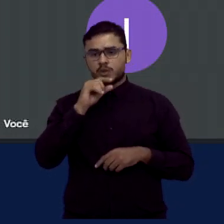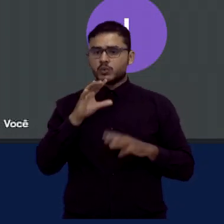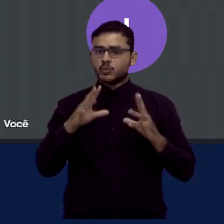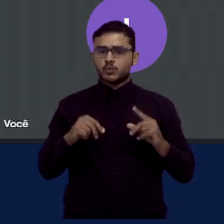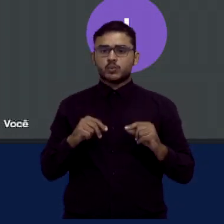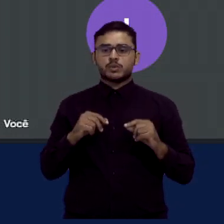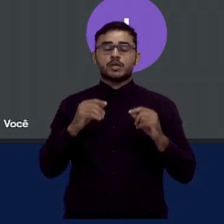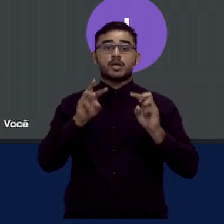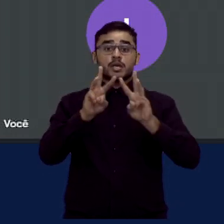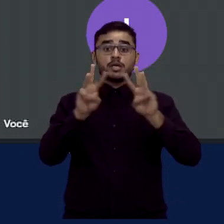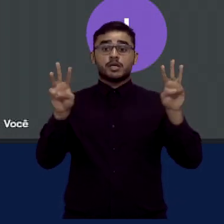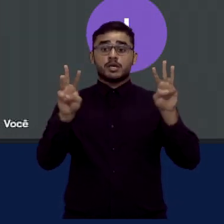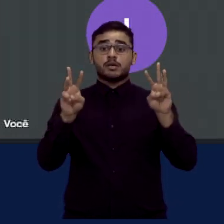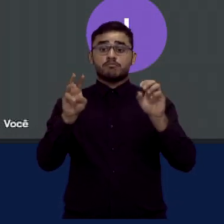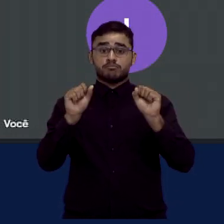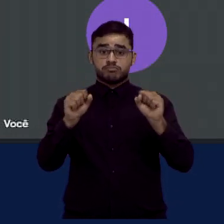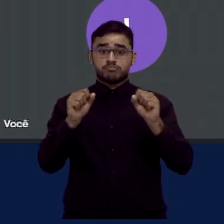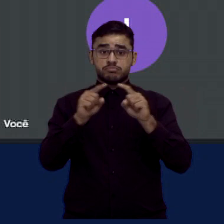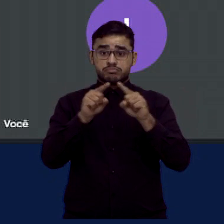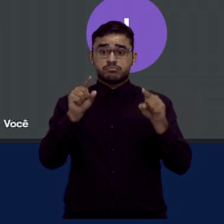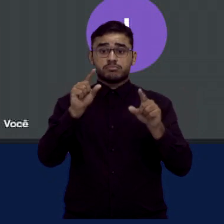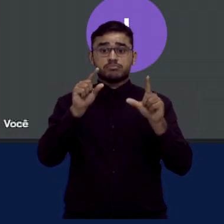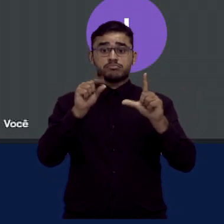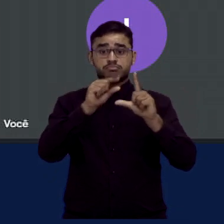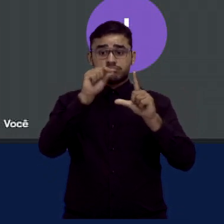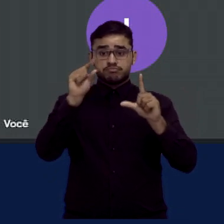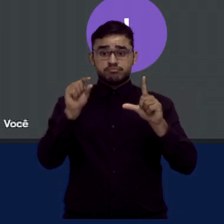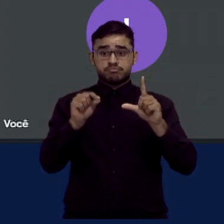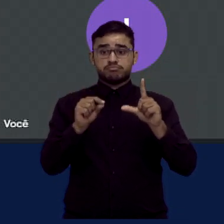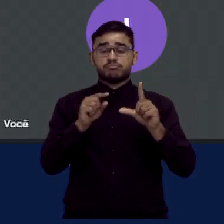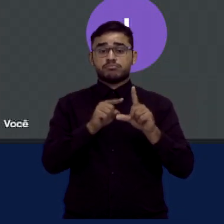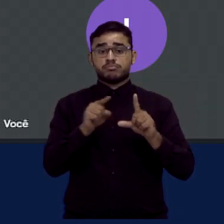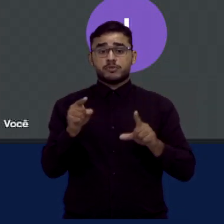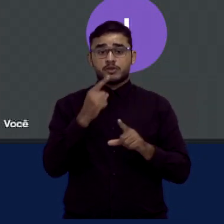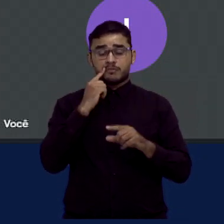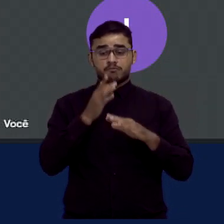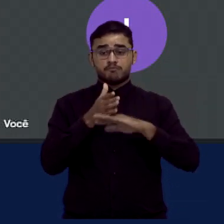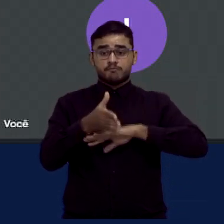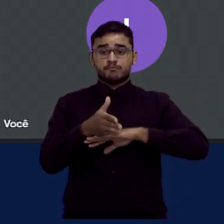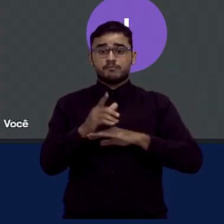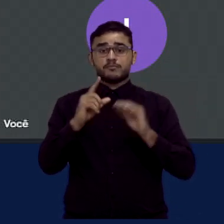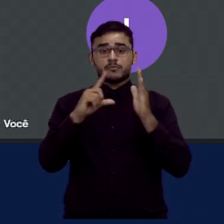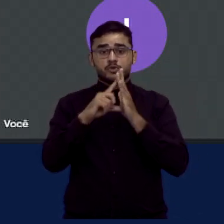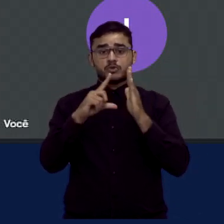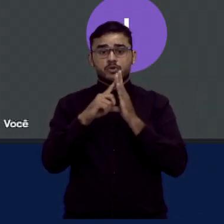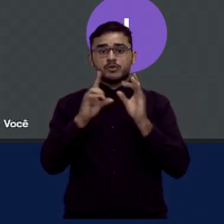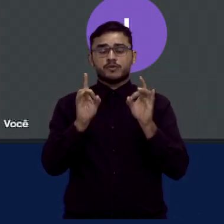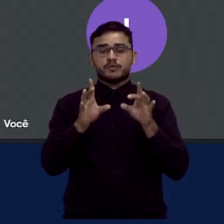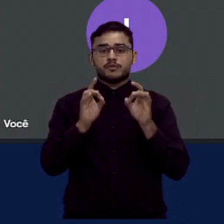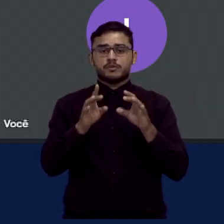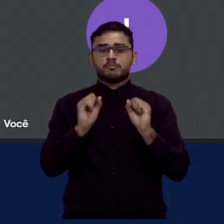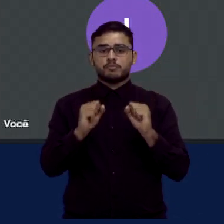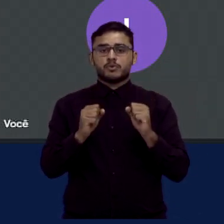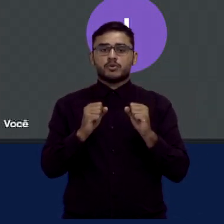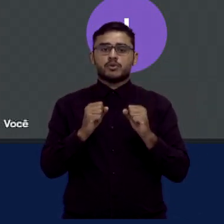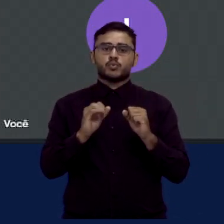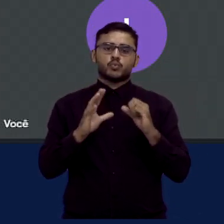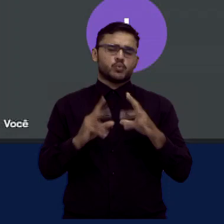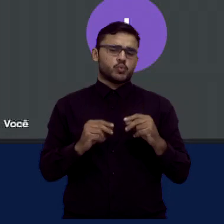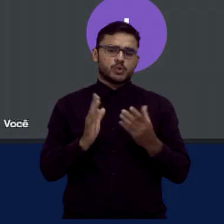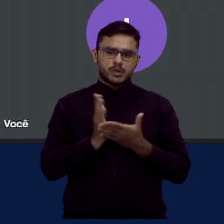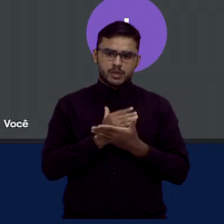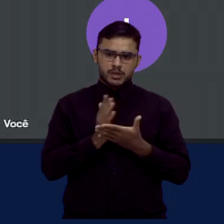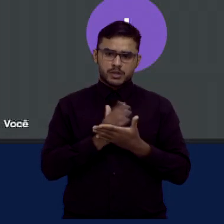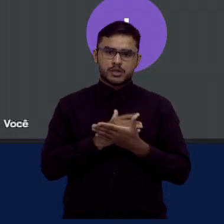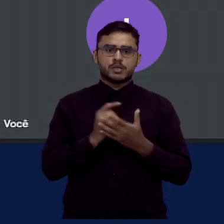No meu site, inclusive, eu sugiro vocês, vou pedir a vocês até, tem uma lojinha online, dá para vocês comprarem as minhas obras através